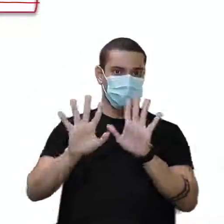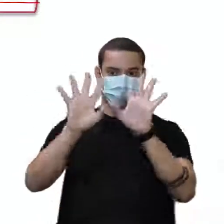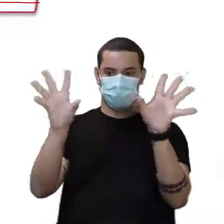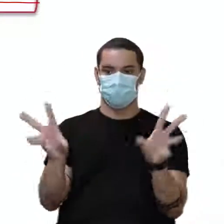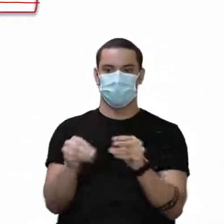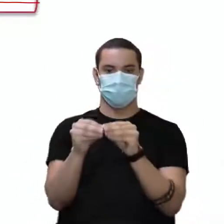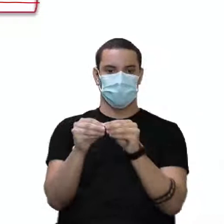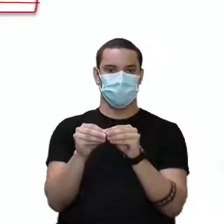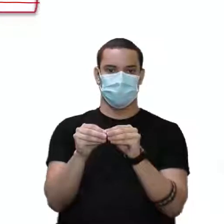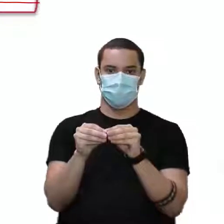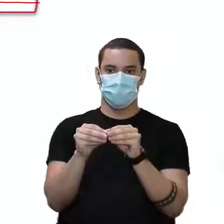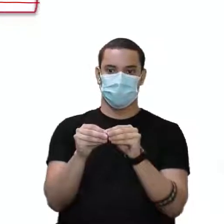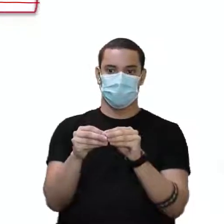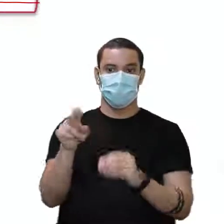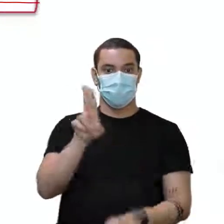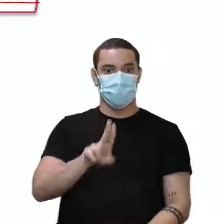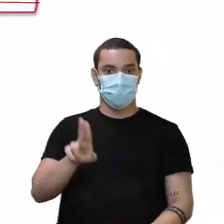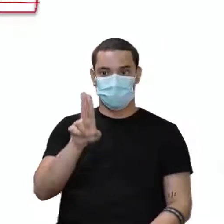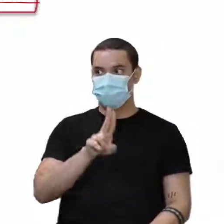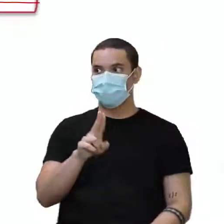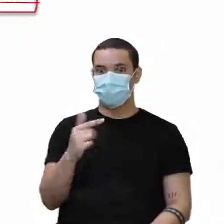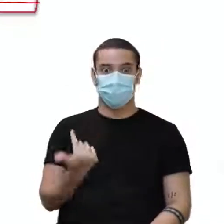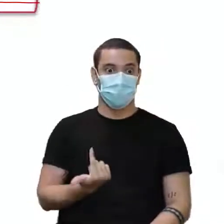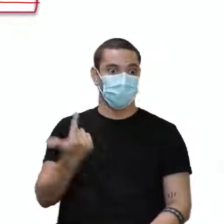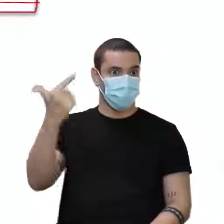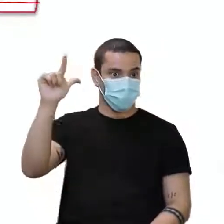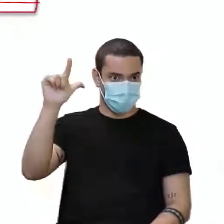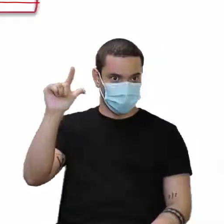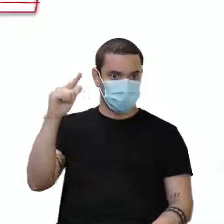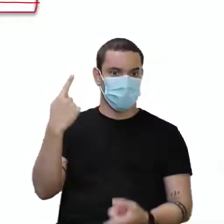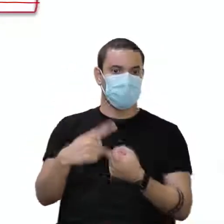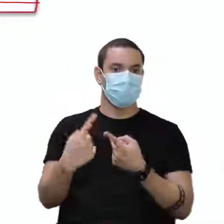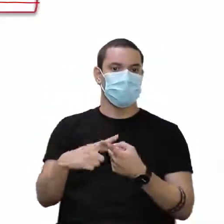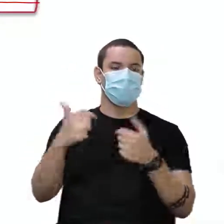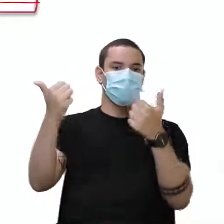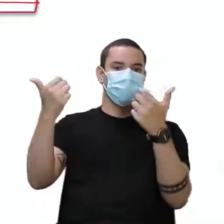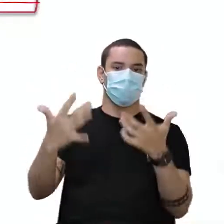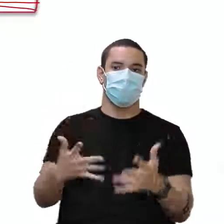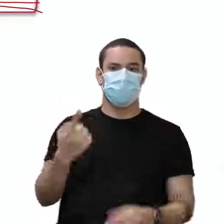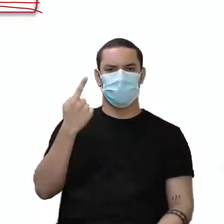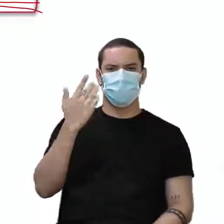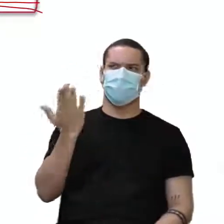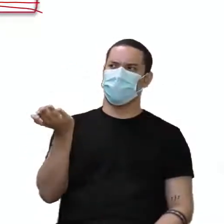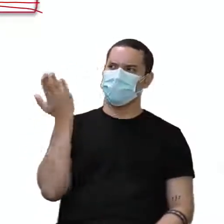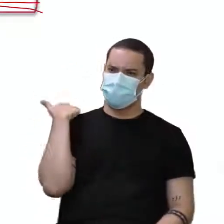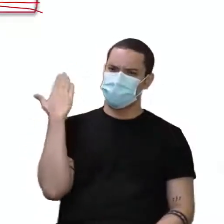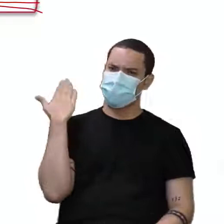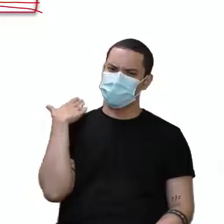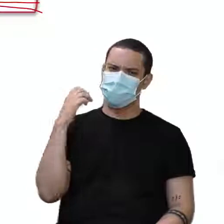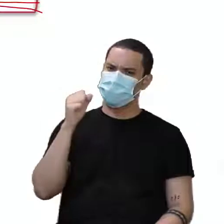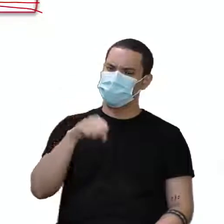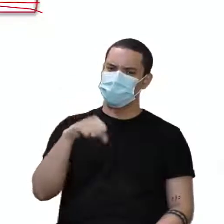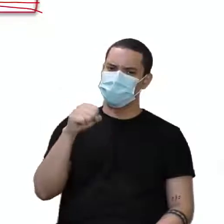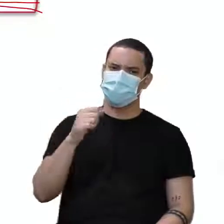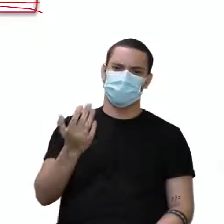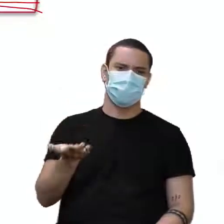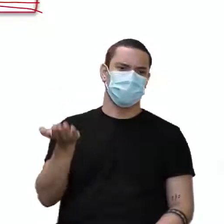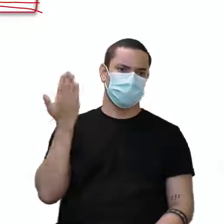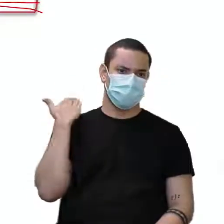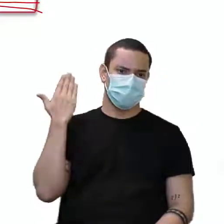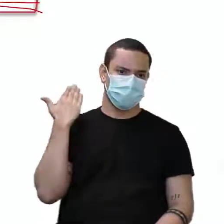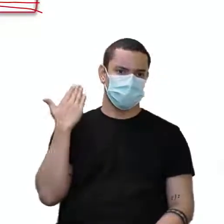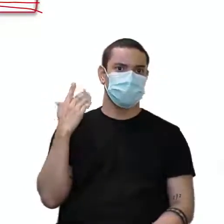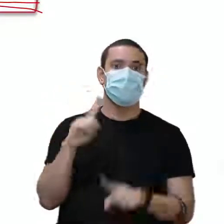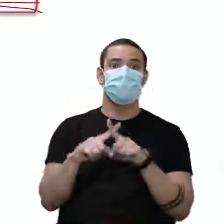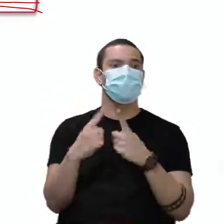lá no passado. Ele não está usando nenhum since, nenhum for também aqui. Então ele falou lá no passado, in the past, no passado.